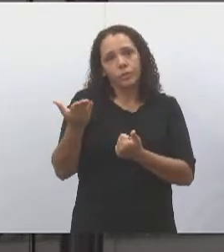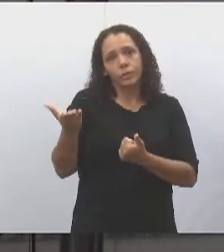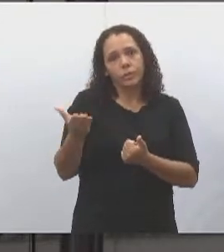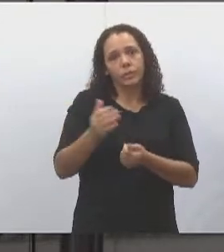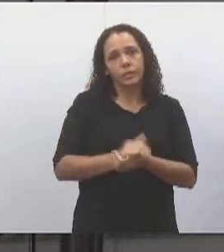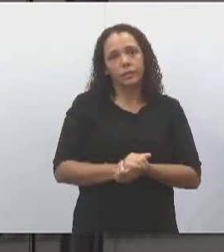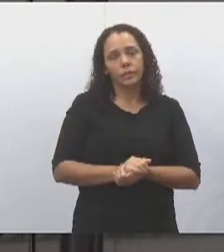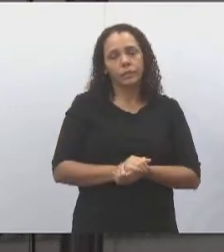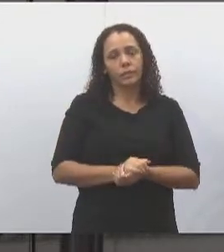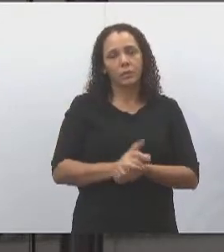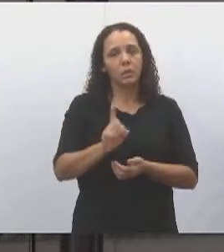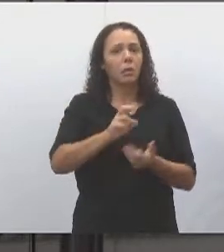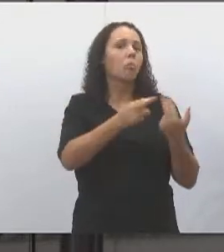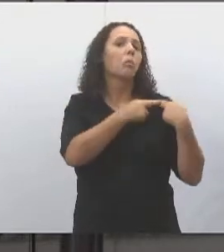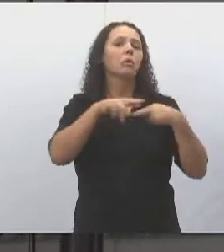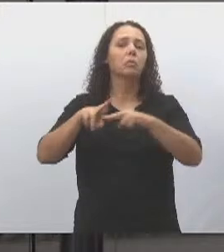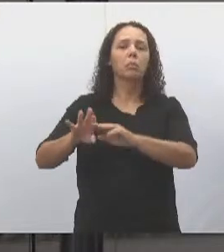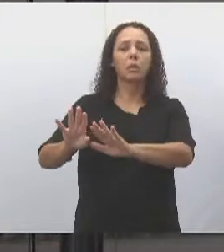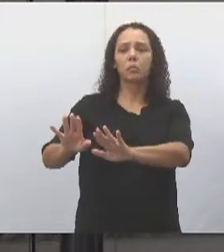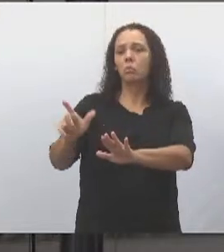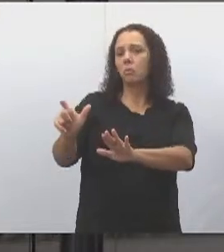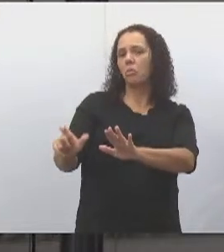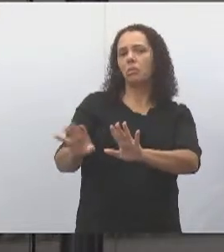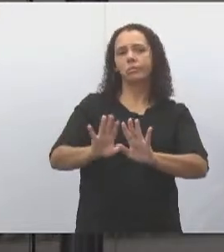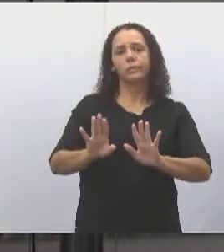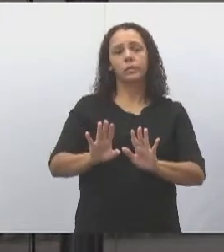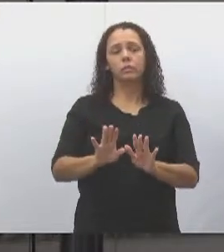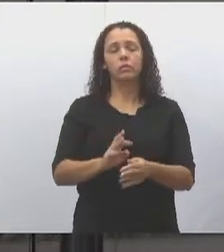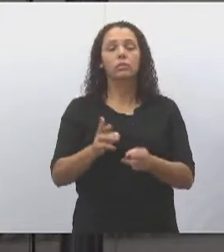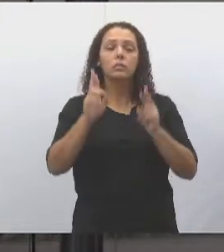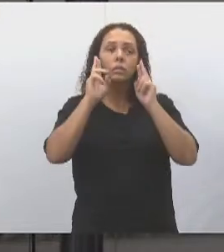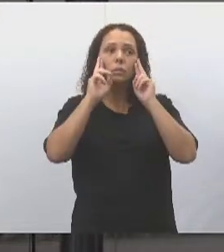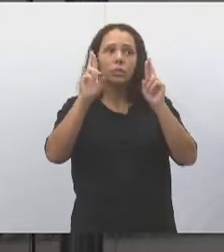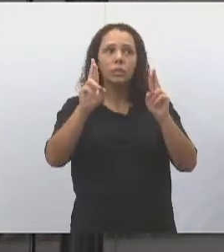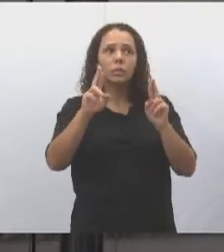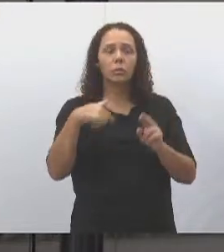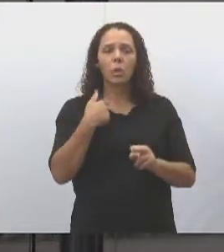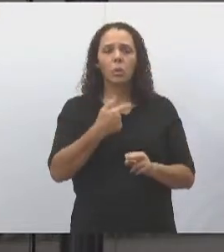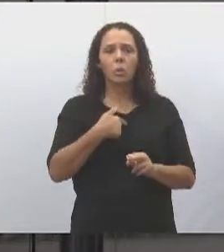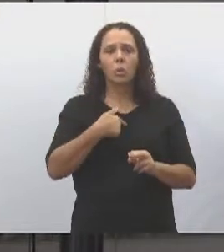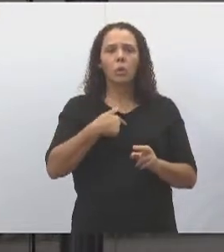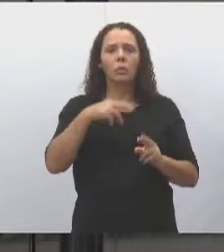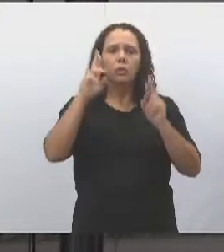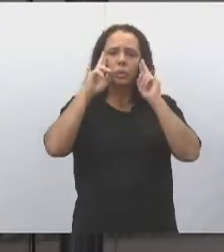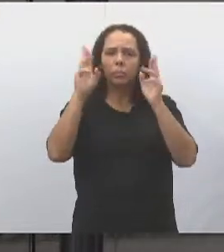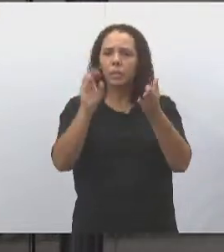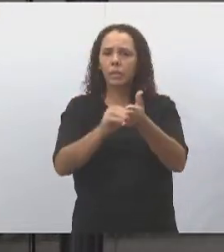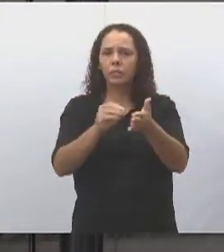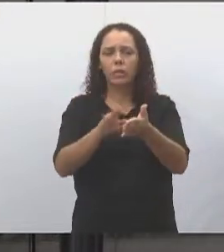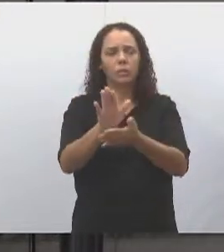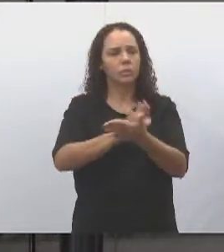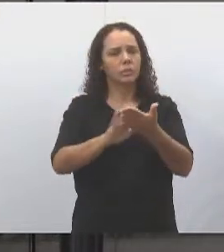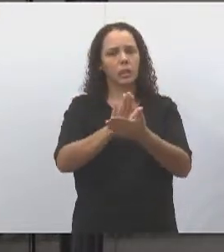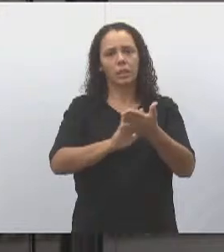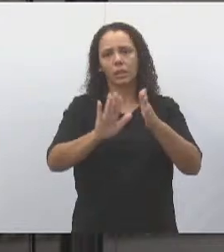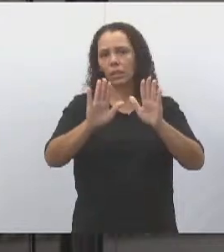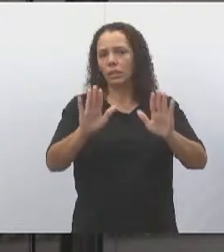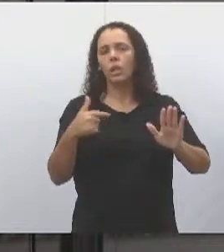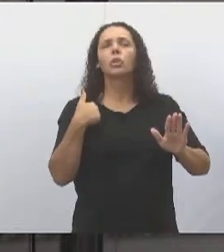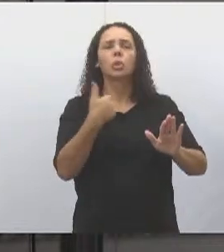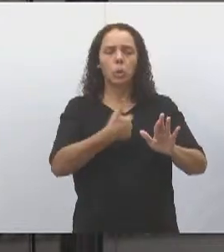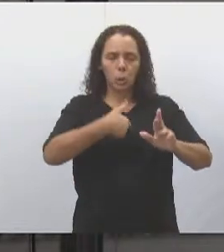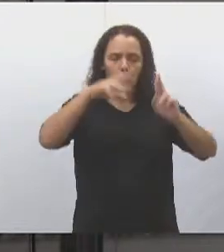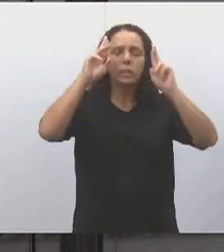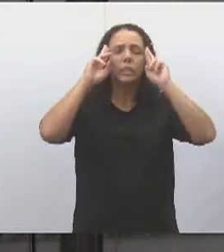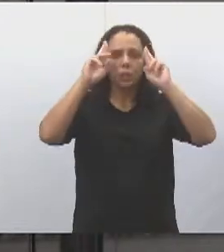a bucha para ele, entendeu? Respeitamos. A gente aqui não está para desrespeitar ninguém aqui, tá? Porque aqui ninguém